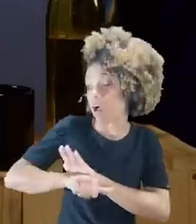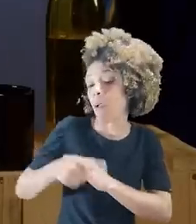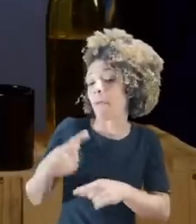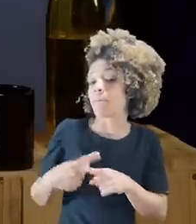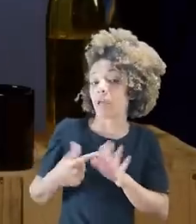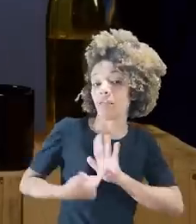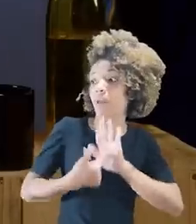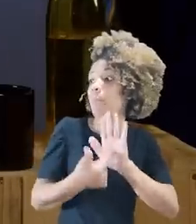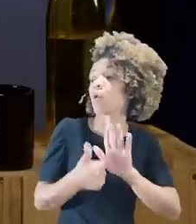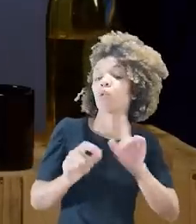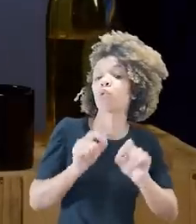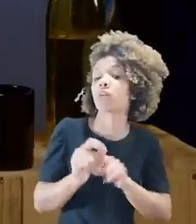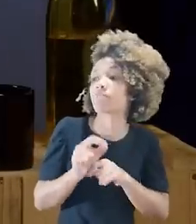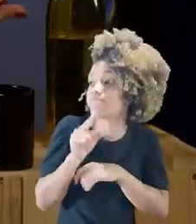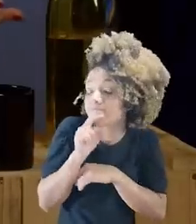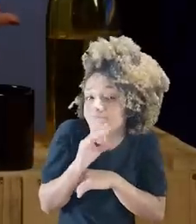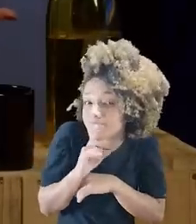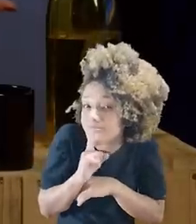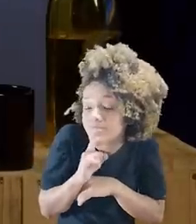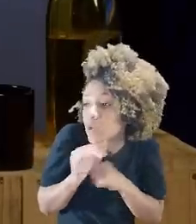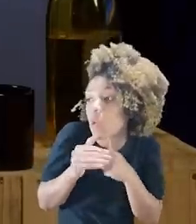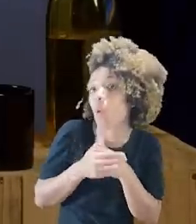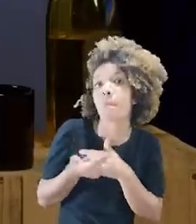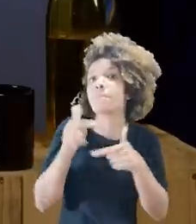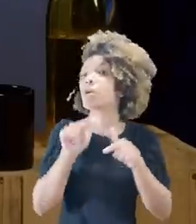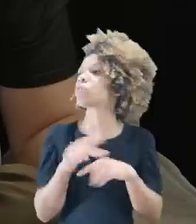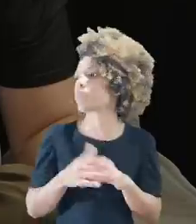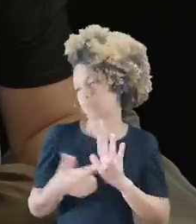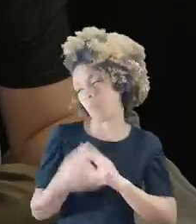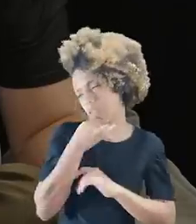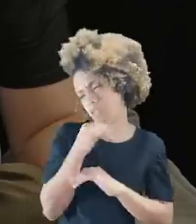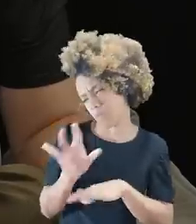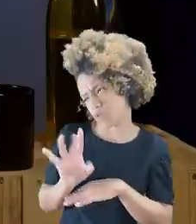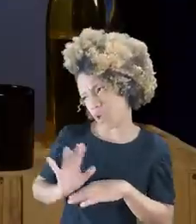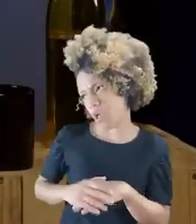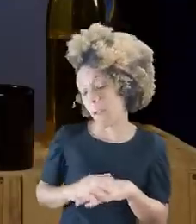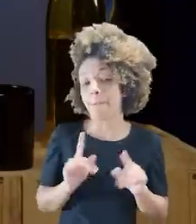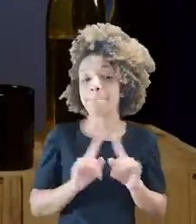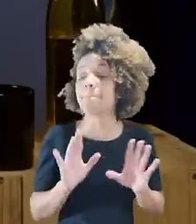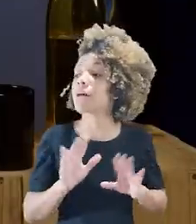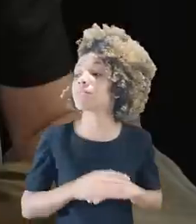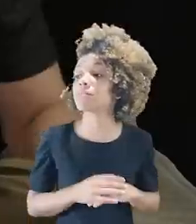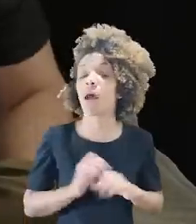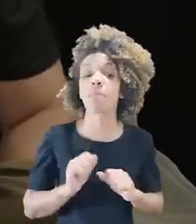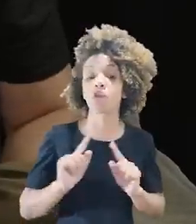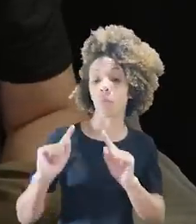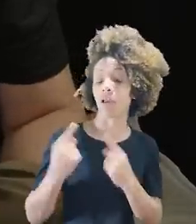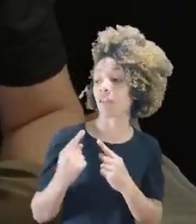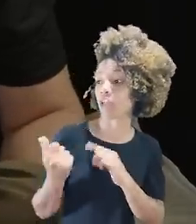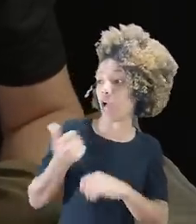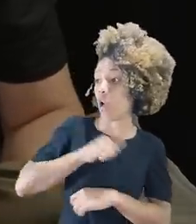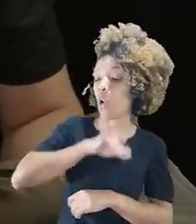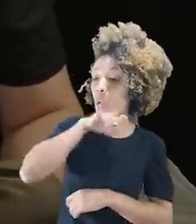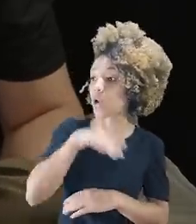pensa assim talvez seja um meio mais fácil para se chegar lá porque na minha época não era meio mais divertido não é mais fácil hoje em dia é as pessoas acham que